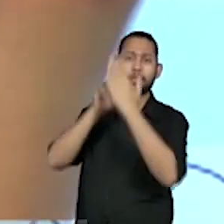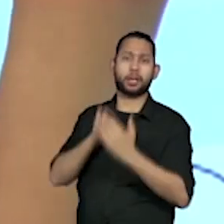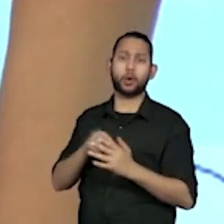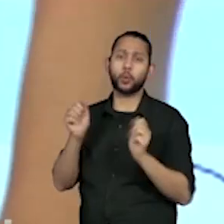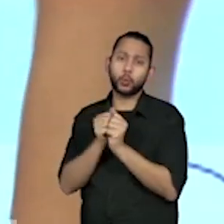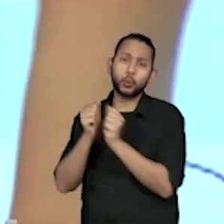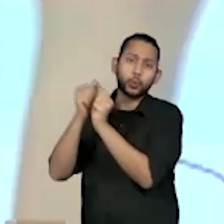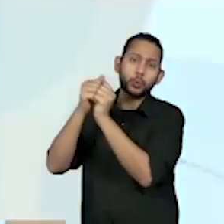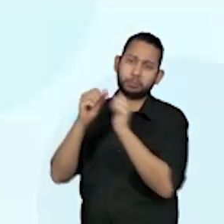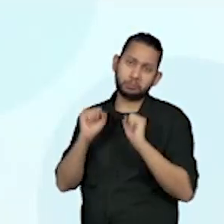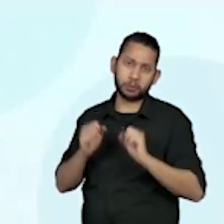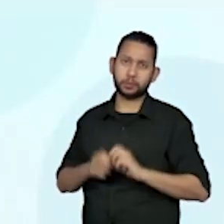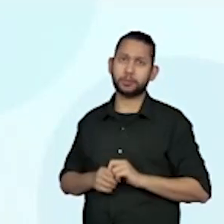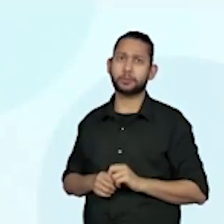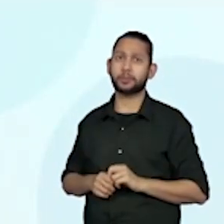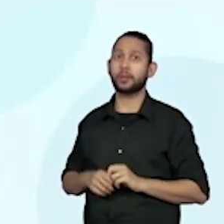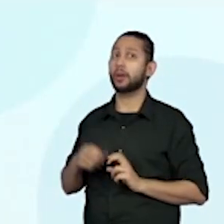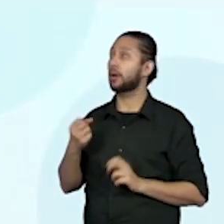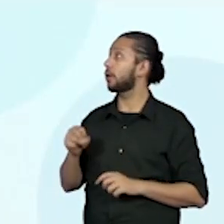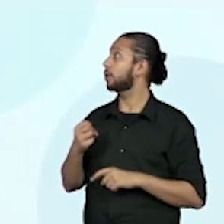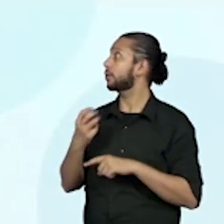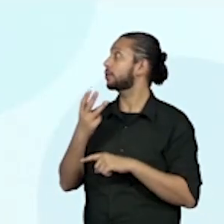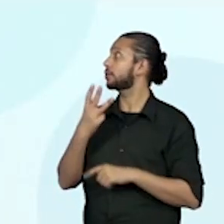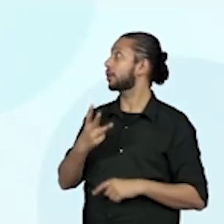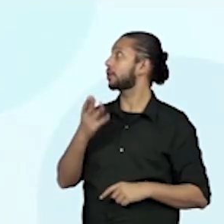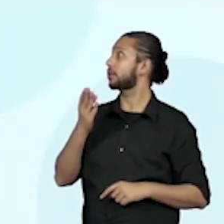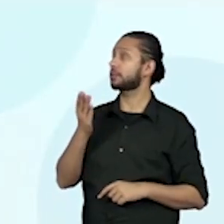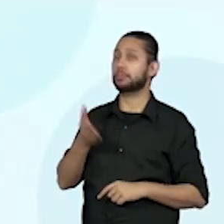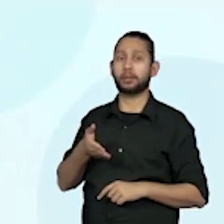também pode ser representada desta maneira, né?